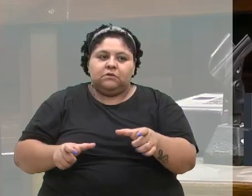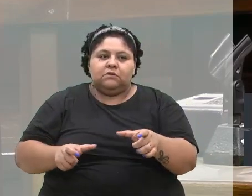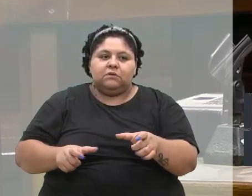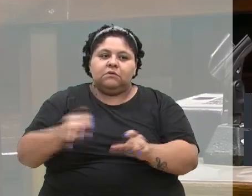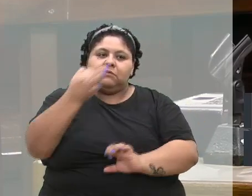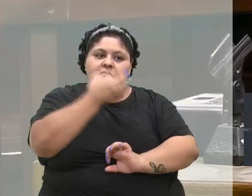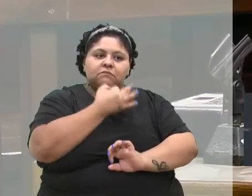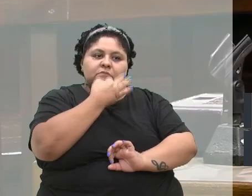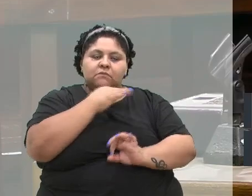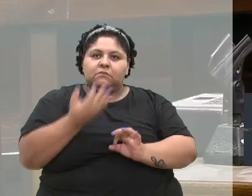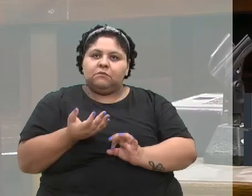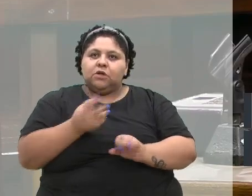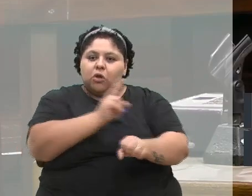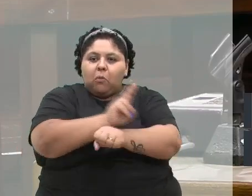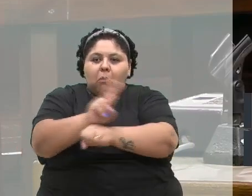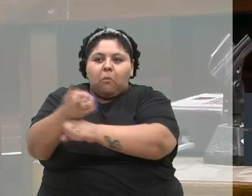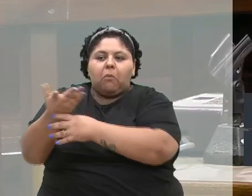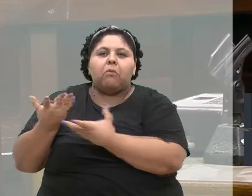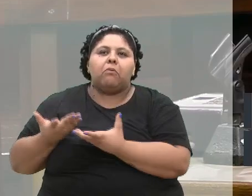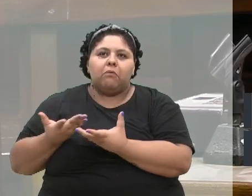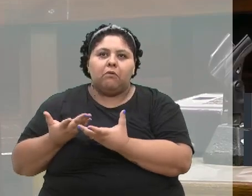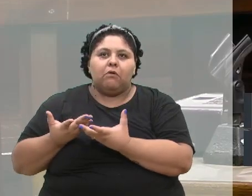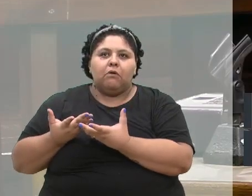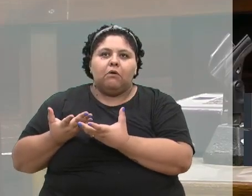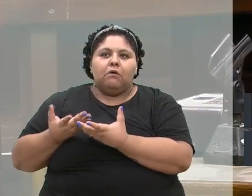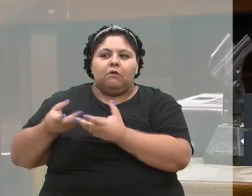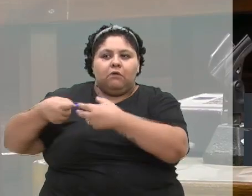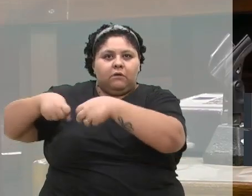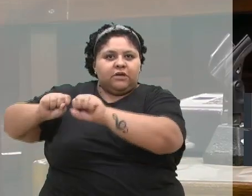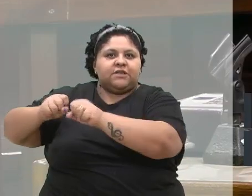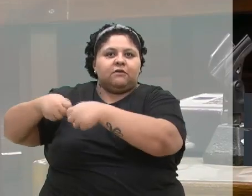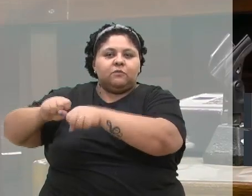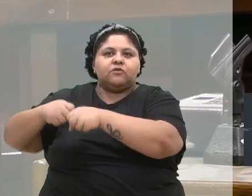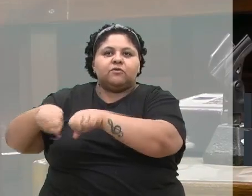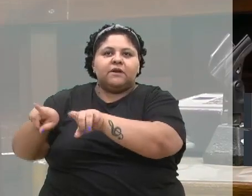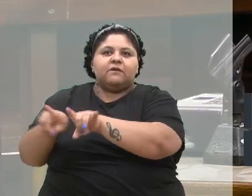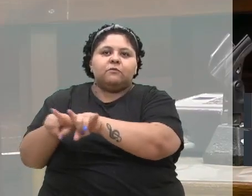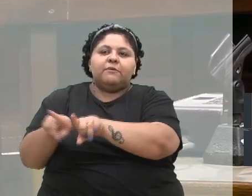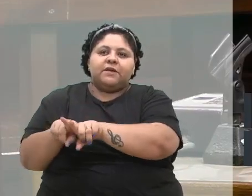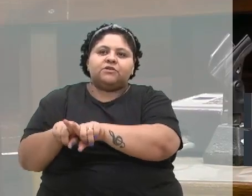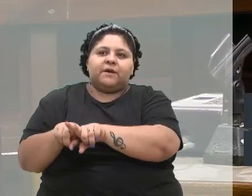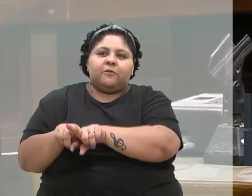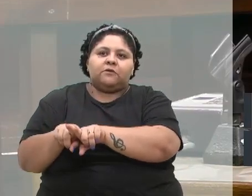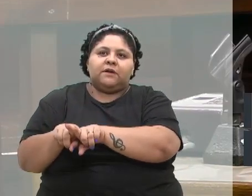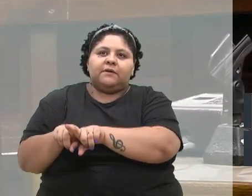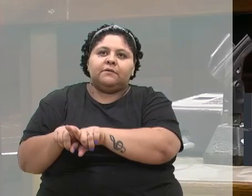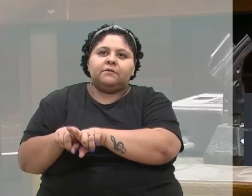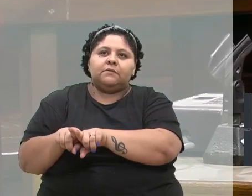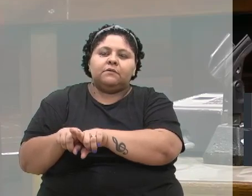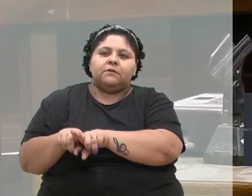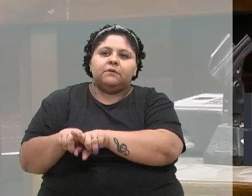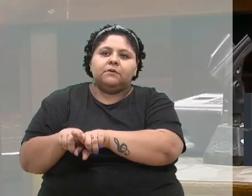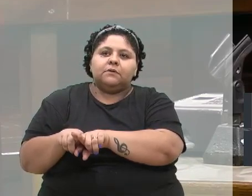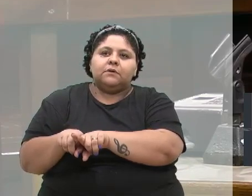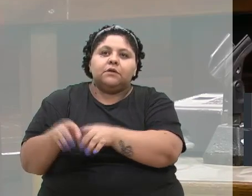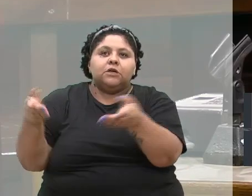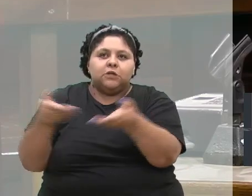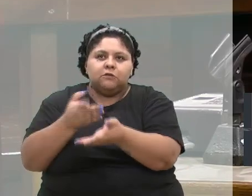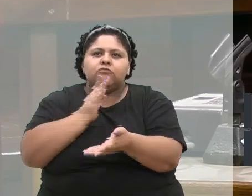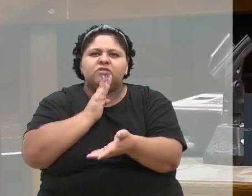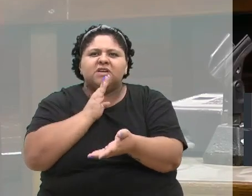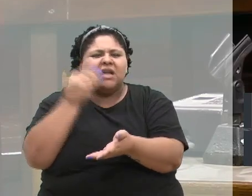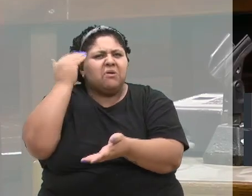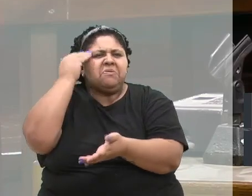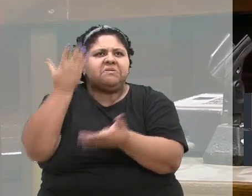que preservam o automotores, e grandes mecânicas também, pessoas que a gente já conhecia, que eu não